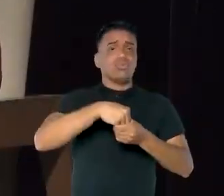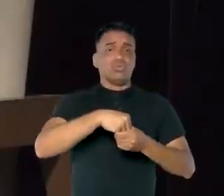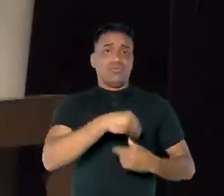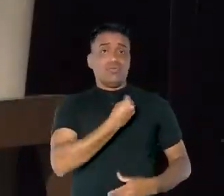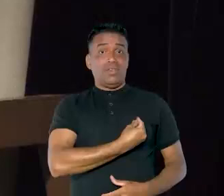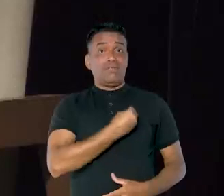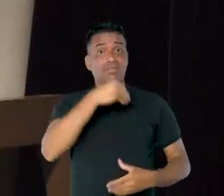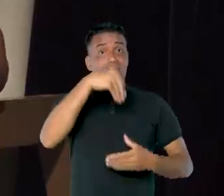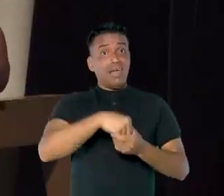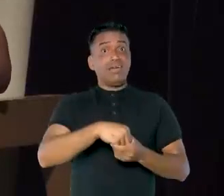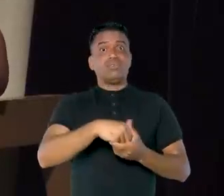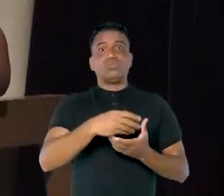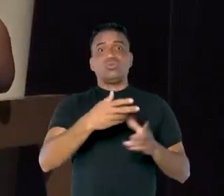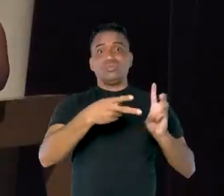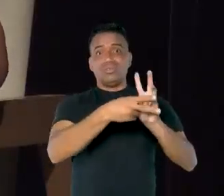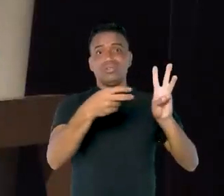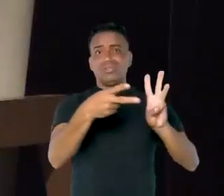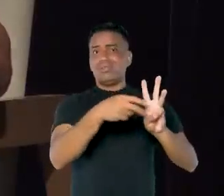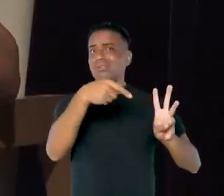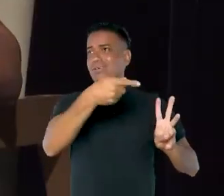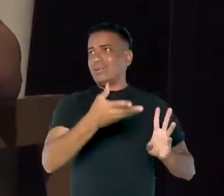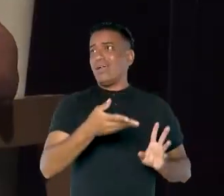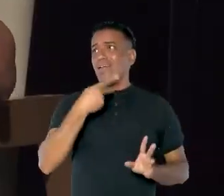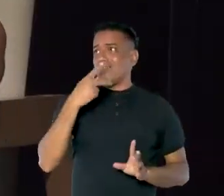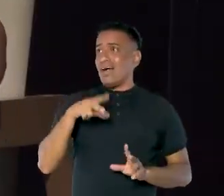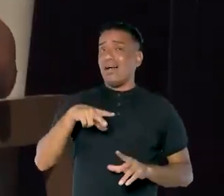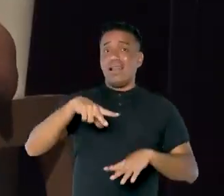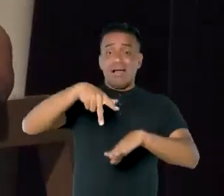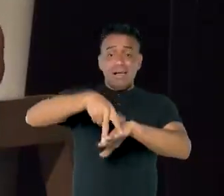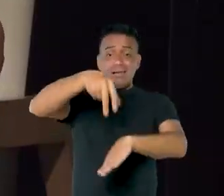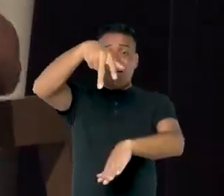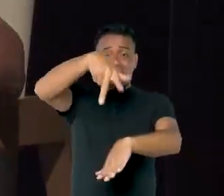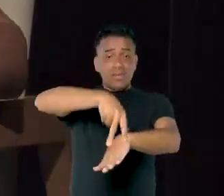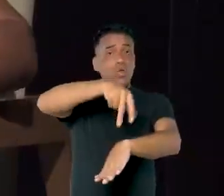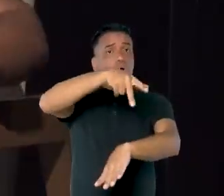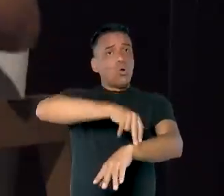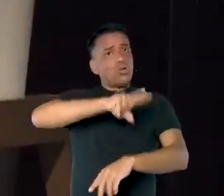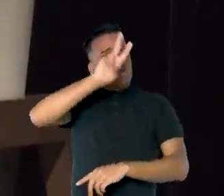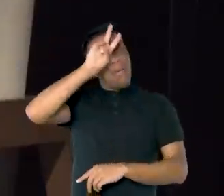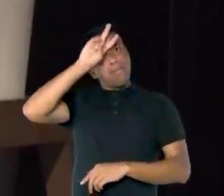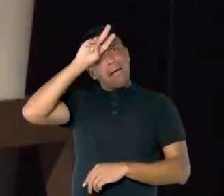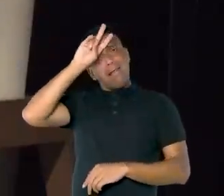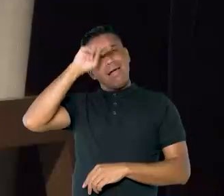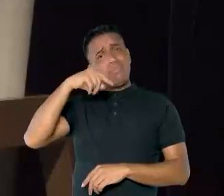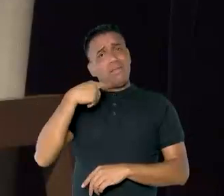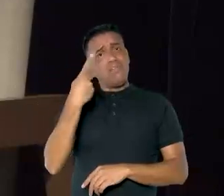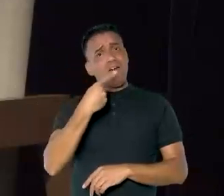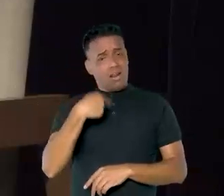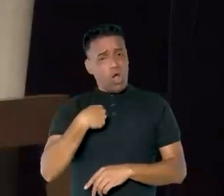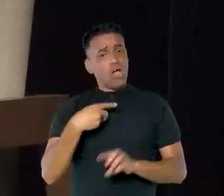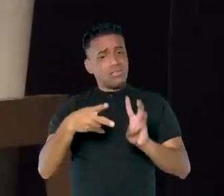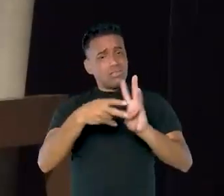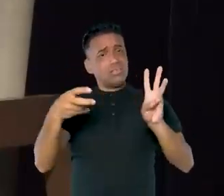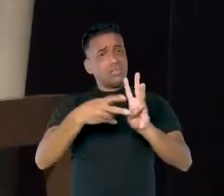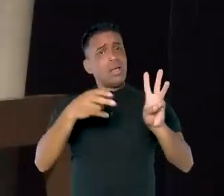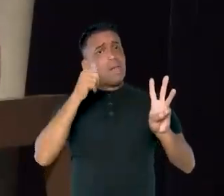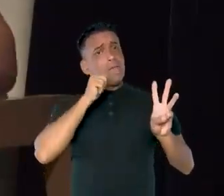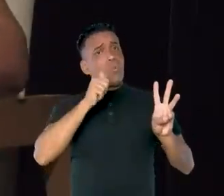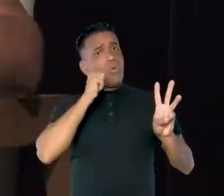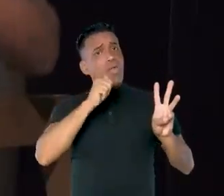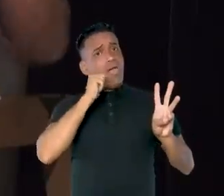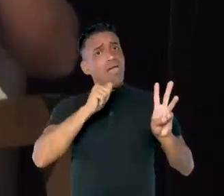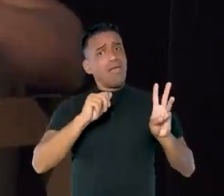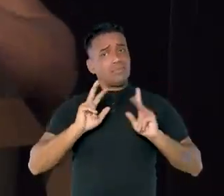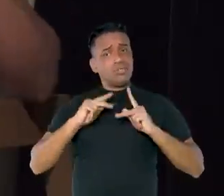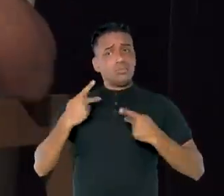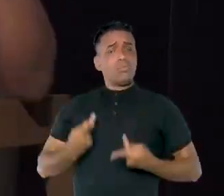sempre ouve, a gente sempre brinca assim, né? Eles falam do gafanhoto, falam da barata, falam não sei de quem, mas não fala das mulheres, nem dos seres